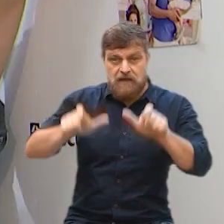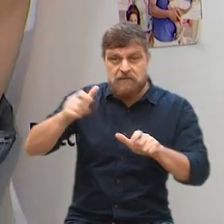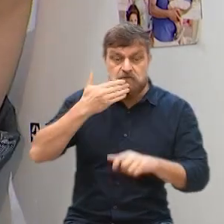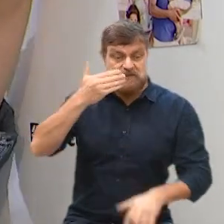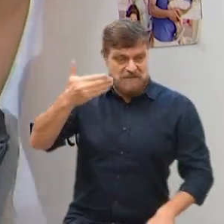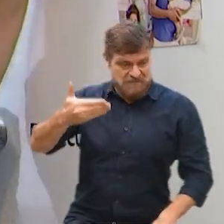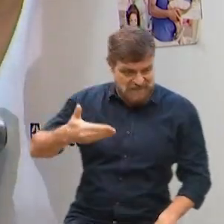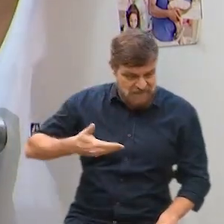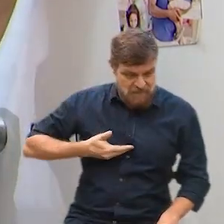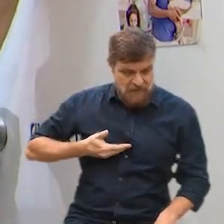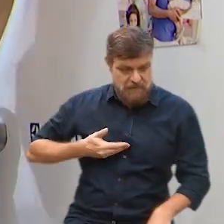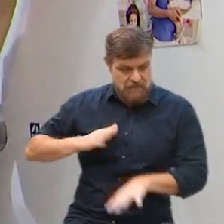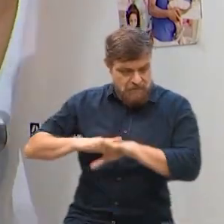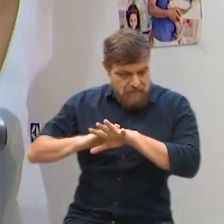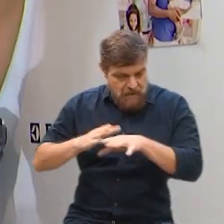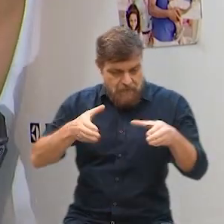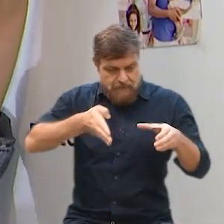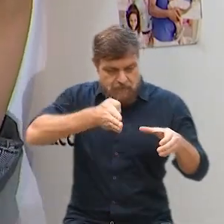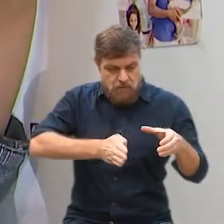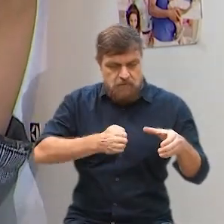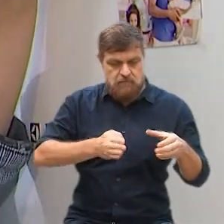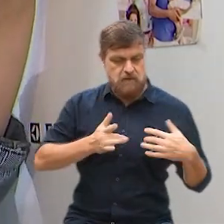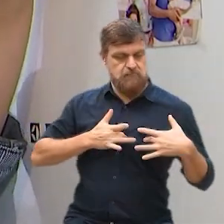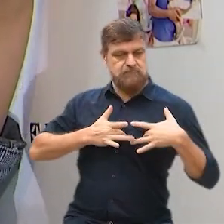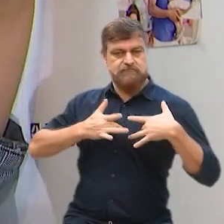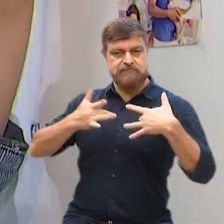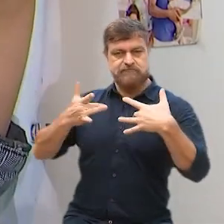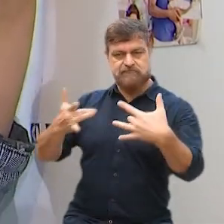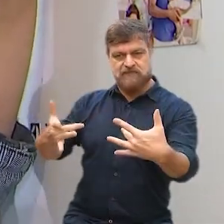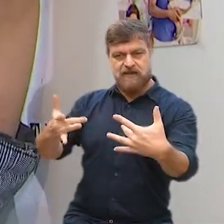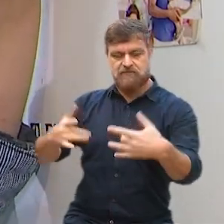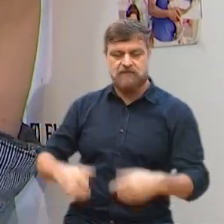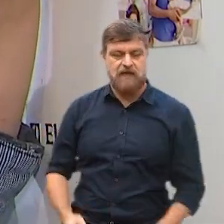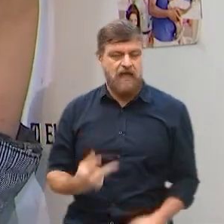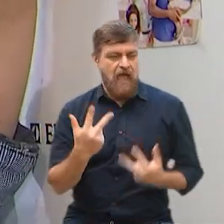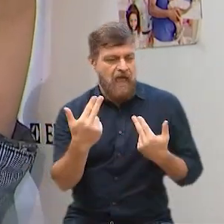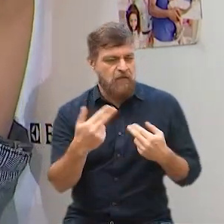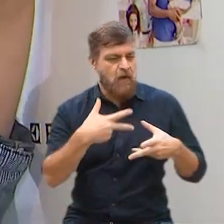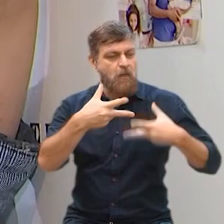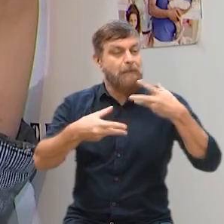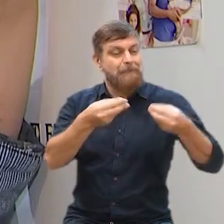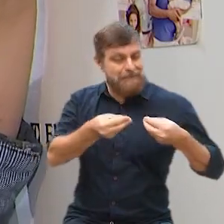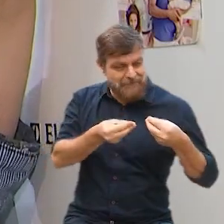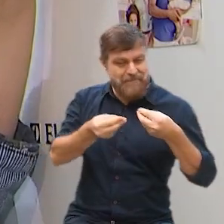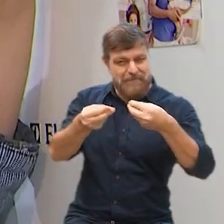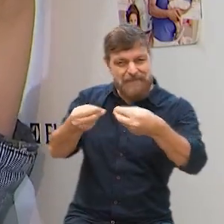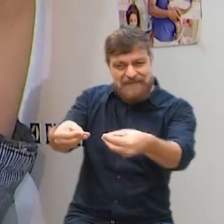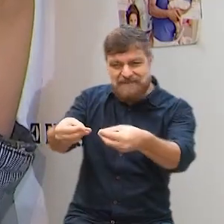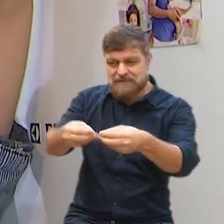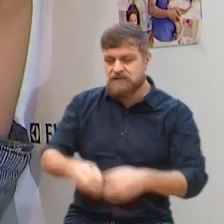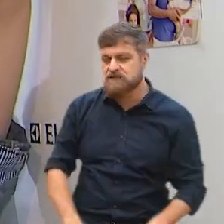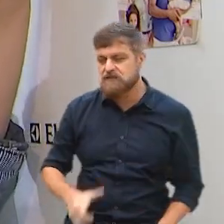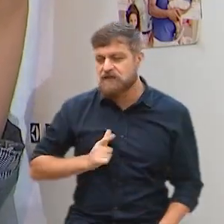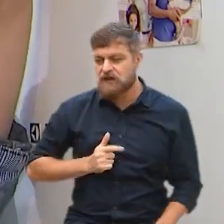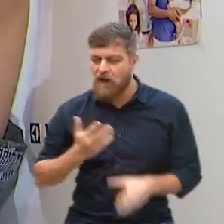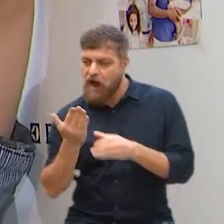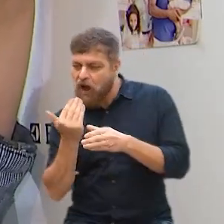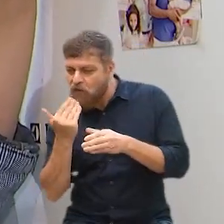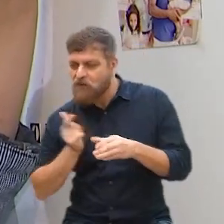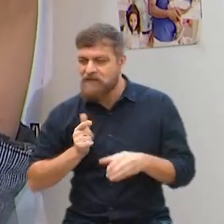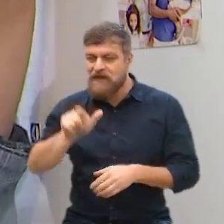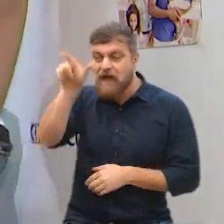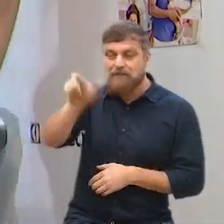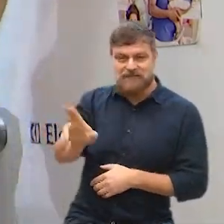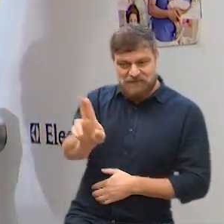a pedir, né? Eu fazia e dava, porque eu falava que isso era um presente, eu achava que presente tem que ser ou coisa de comer ou coisa que você